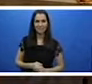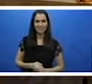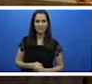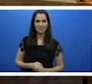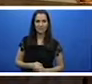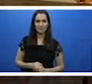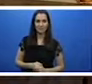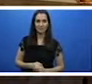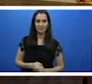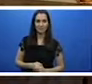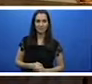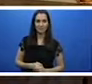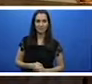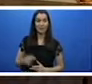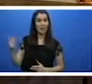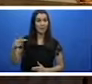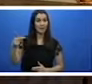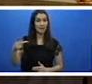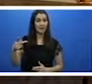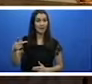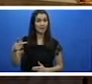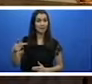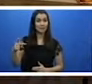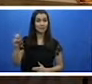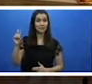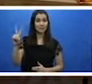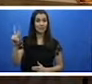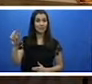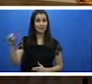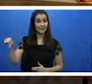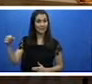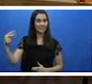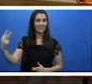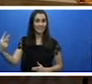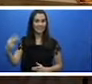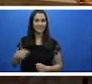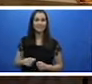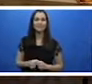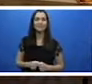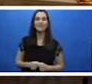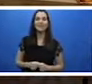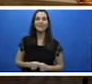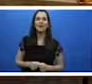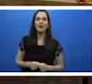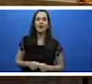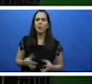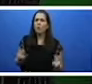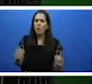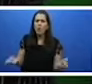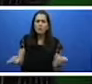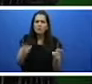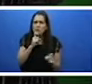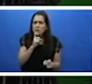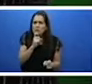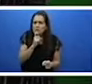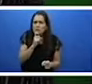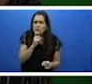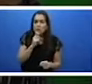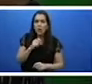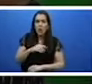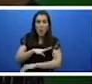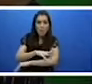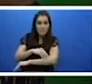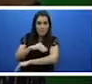Continuando ainda na página 92. Ah, quando o frio é intenso, os seus pelos ficam